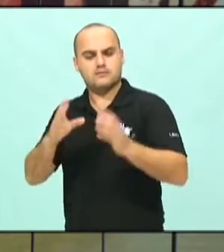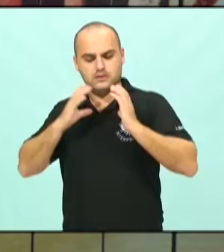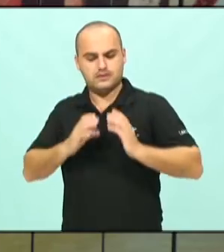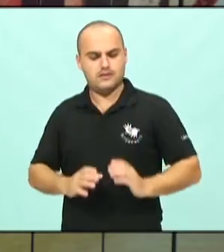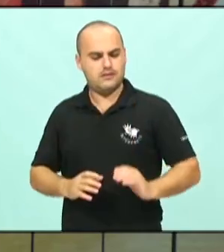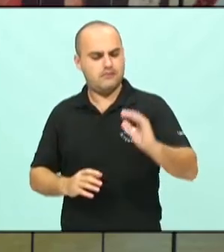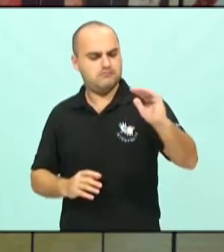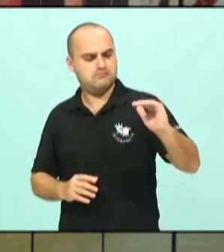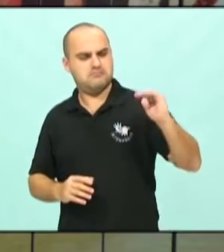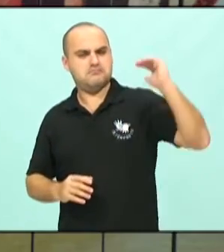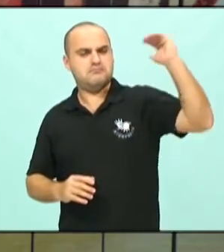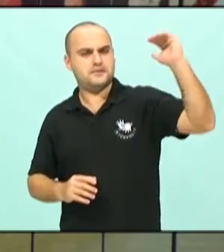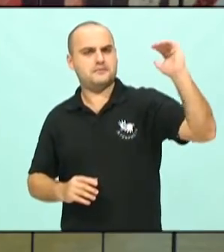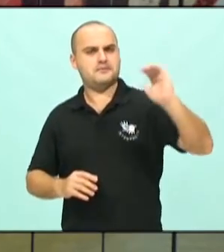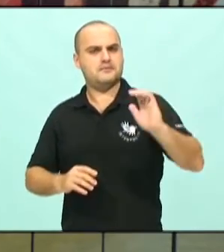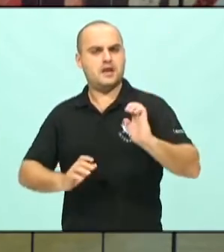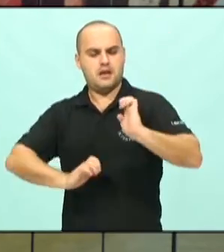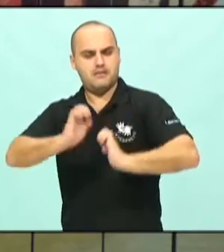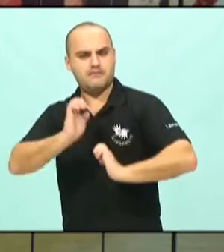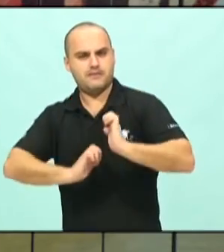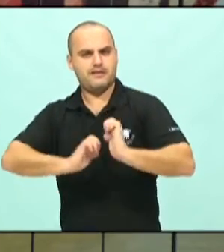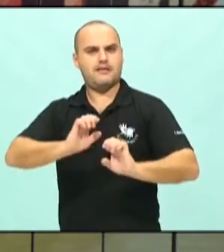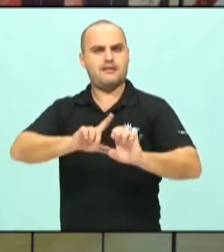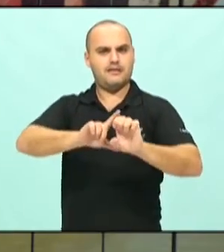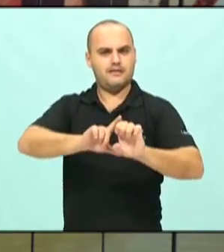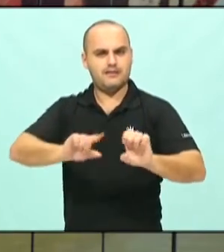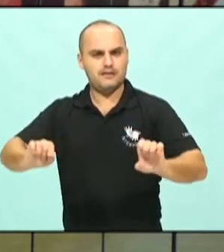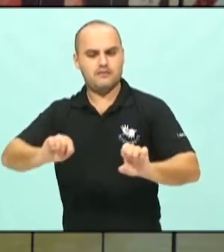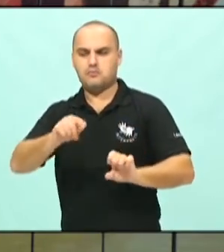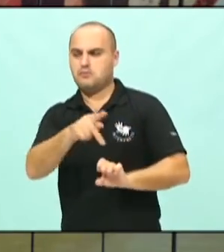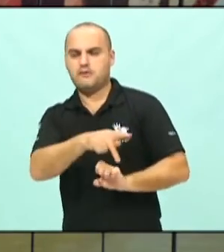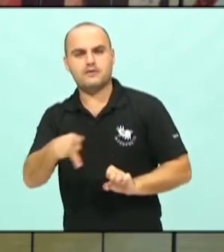lá na frente, num empresário, num professor. Ele vai saber